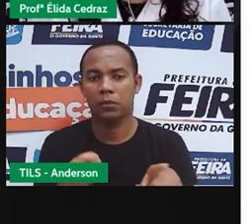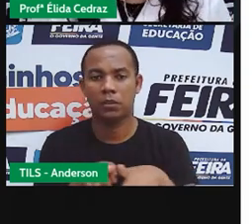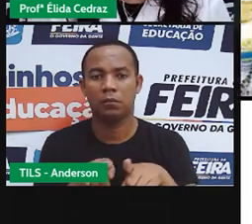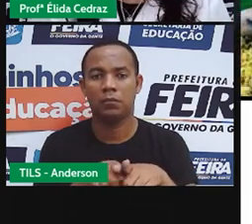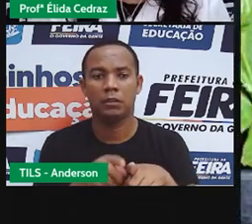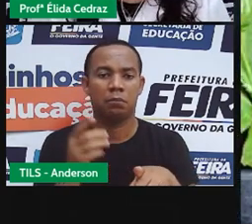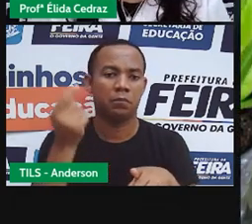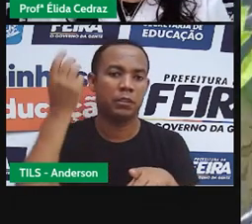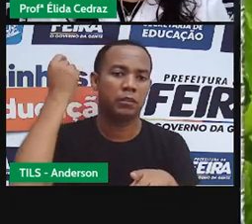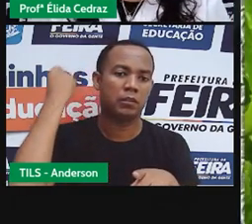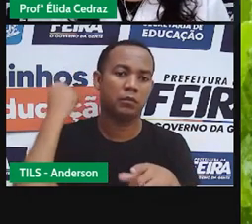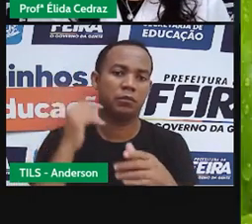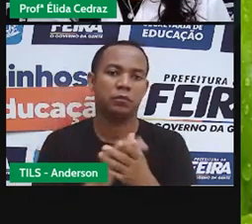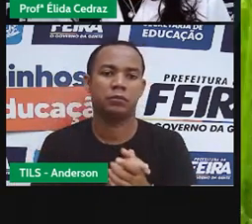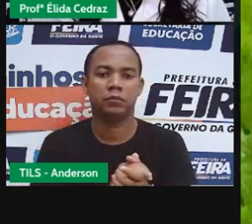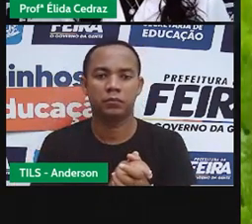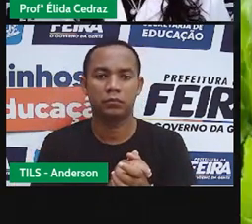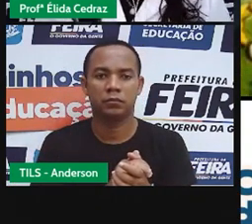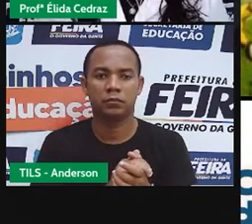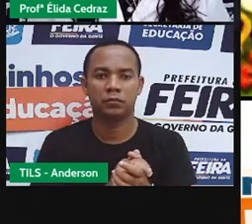utilizavam antigamente.